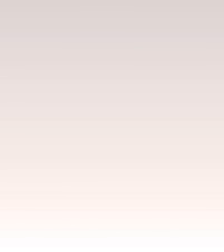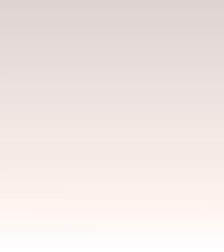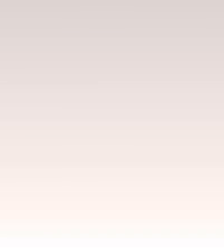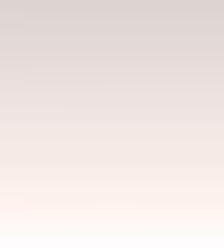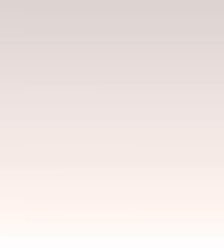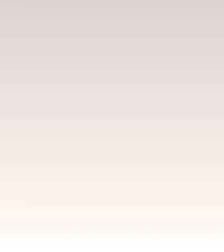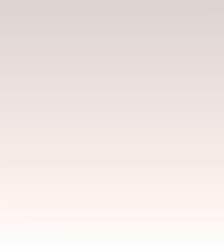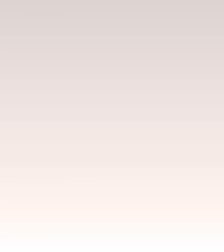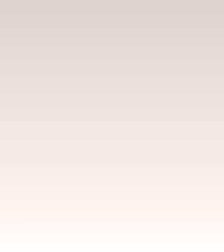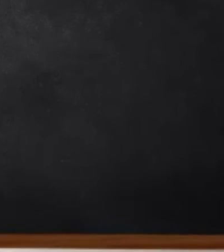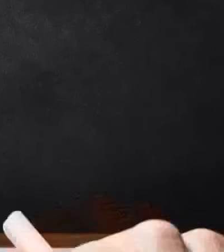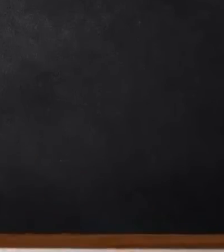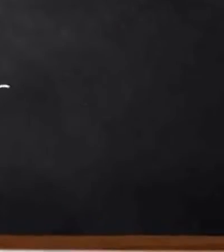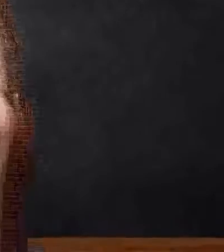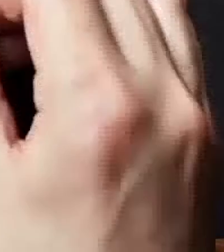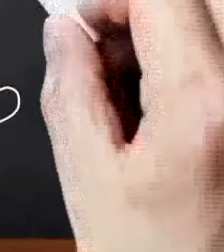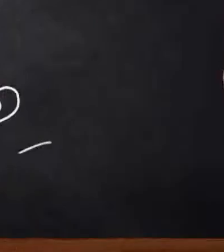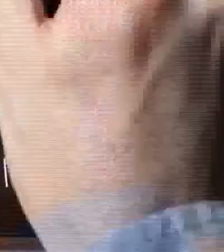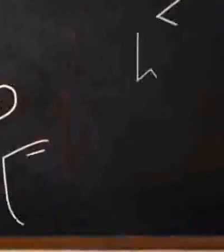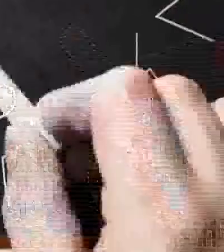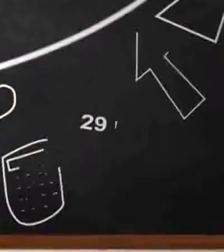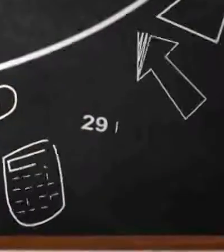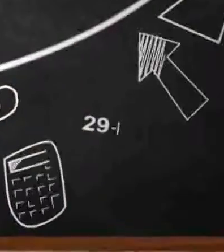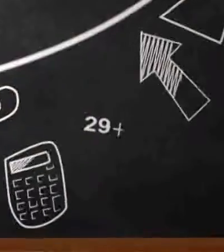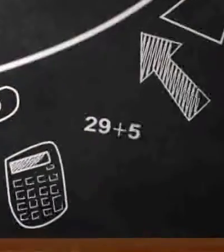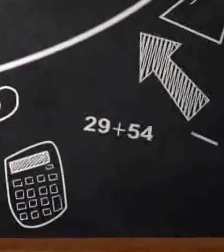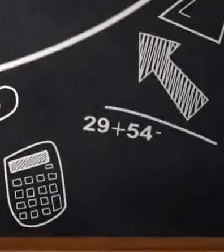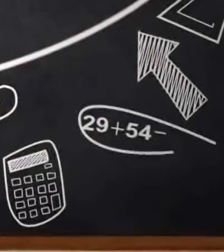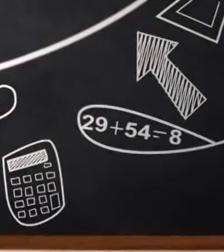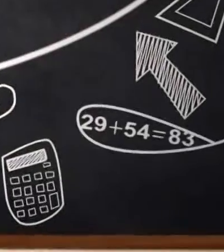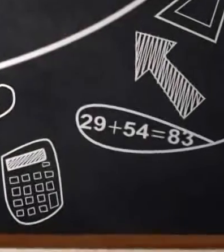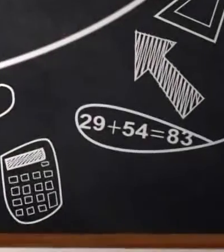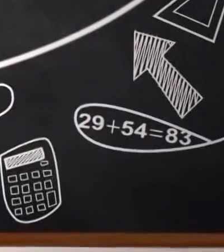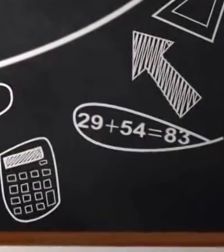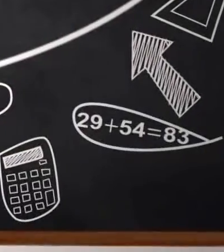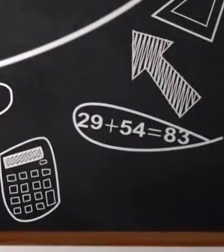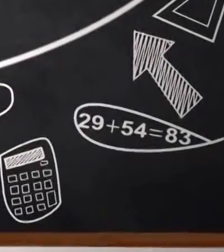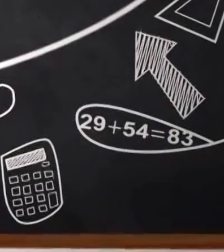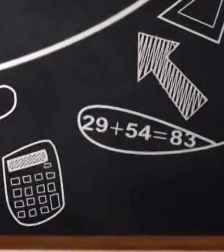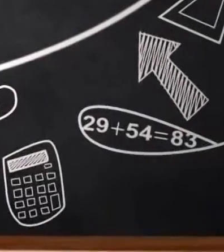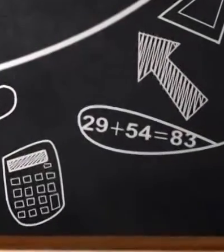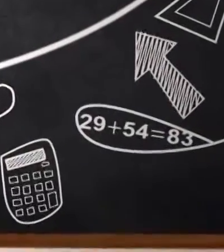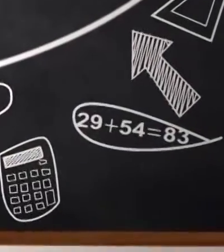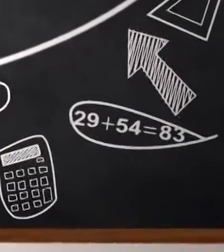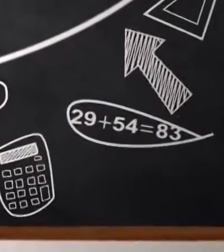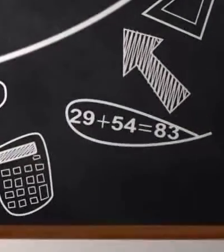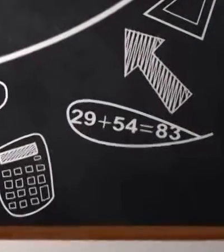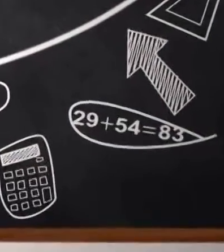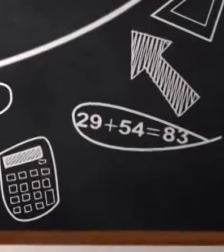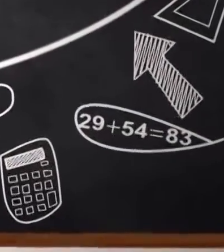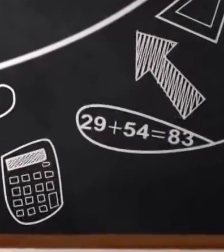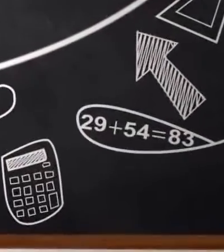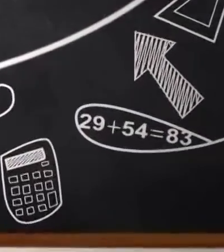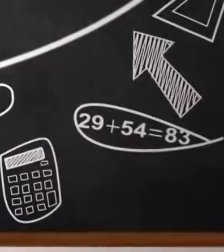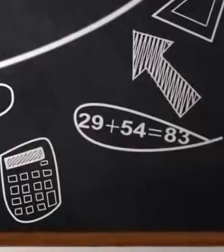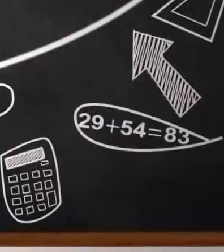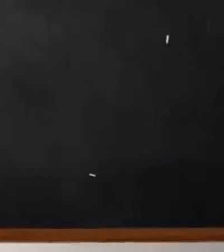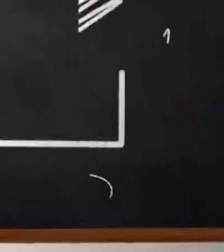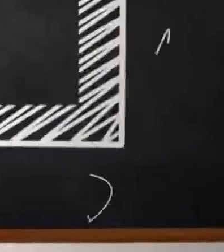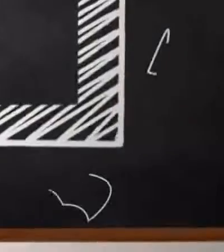Greenhalgh, a embaixada americana de um documento que indica o Brasil no topo da lista de